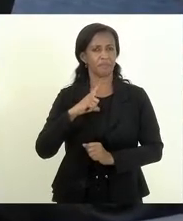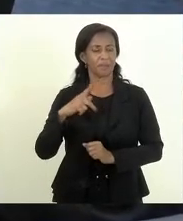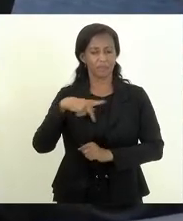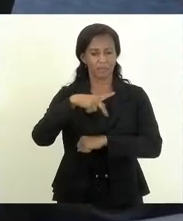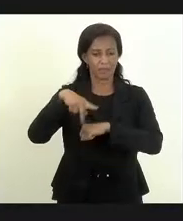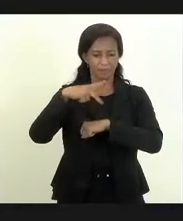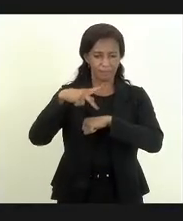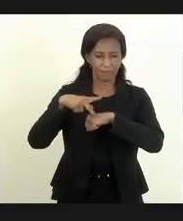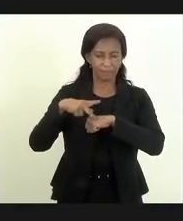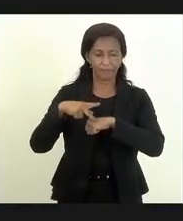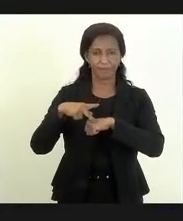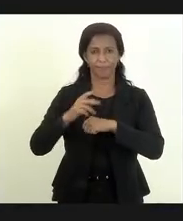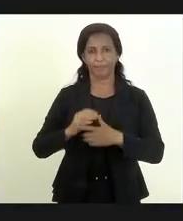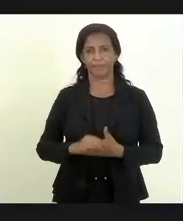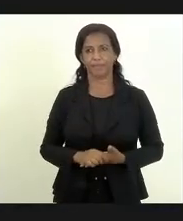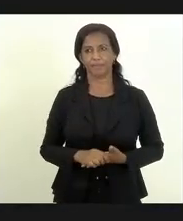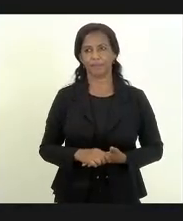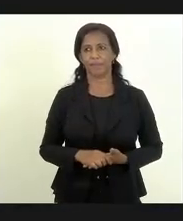país